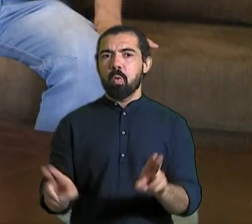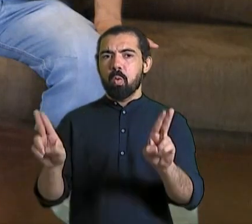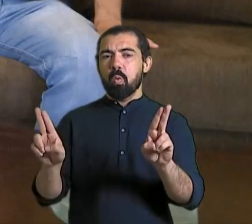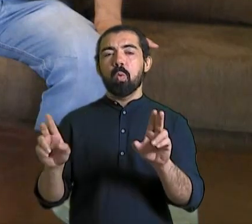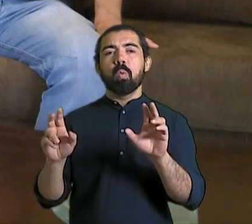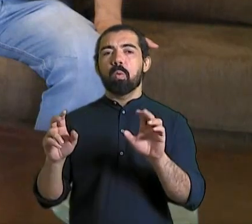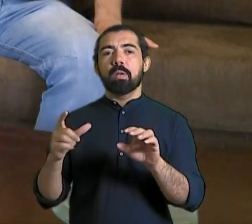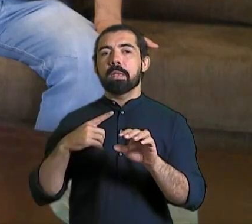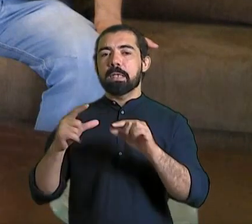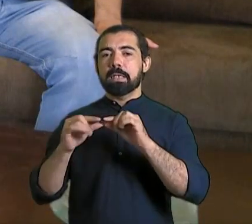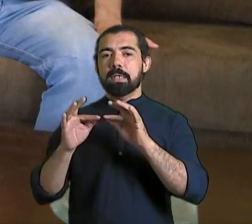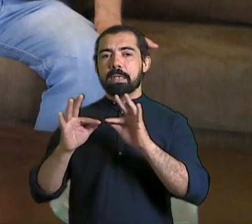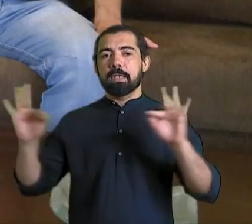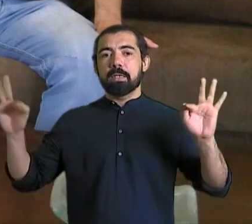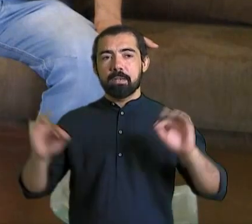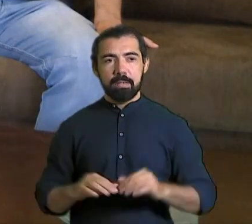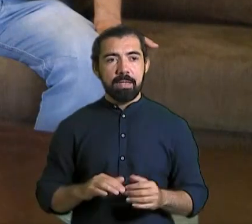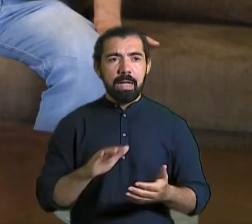nada...